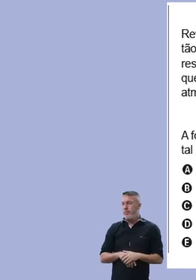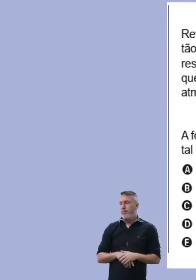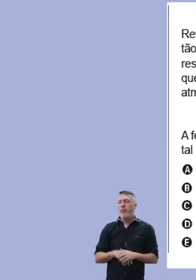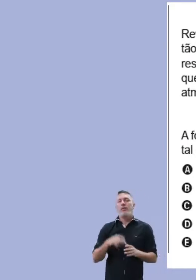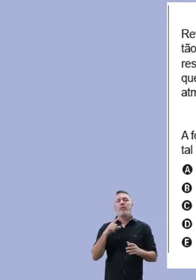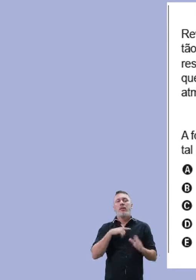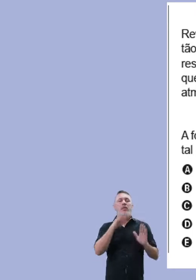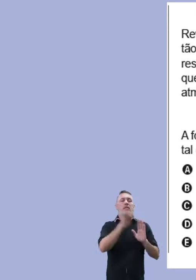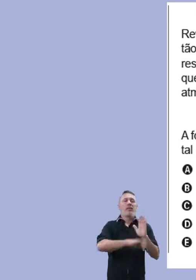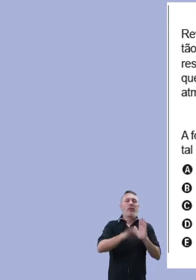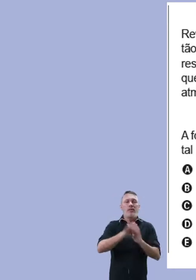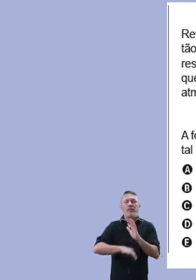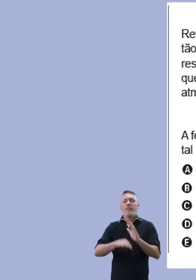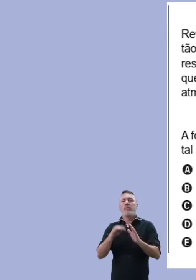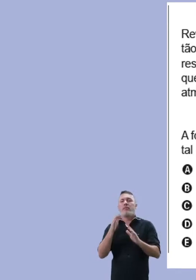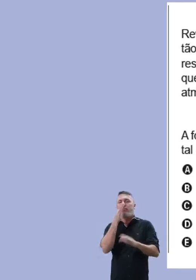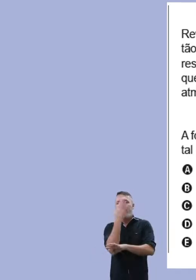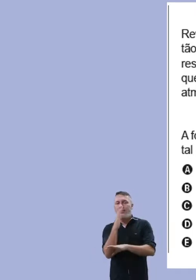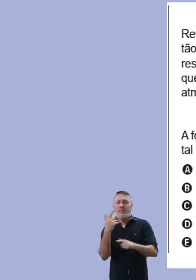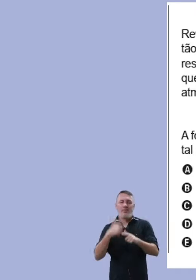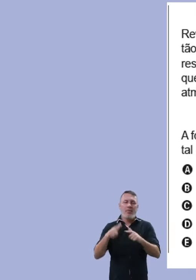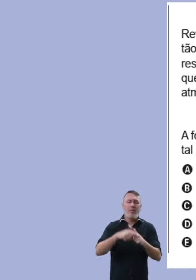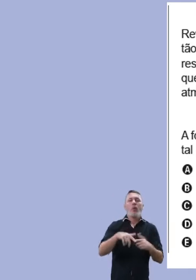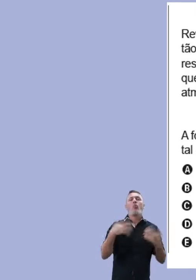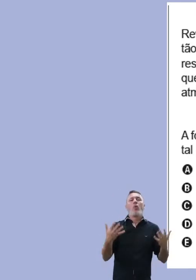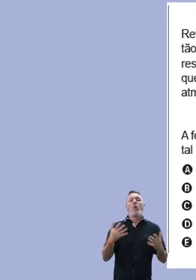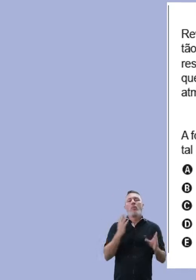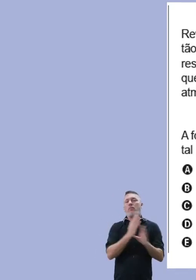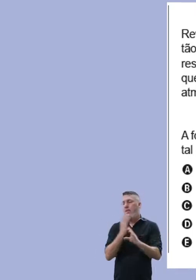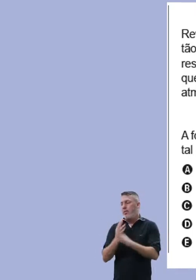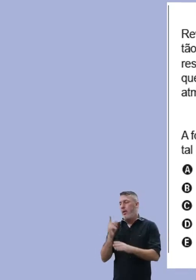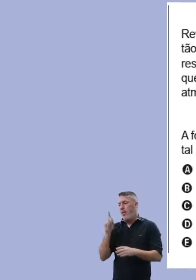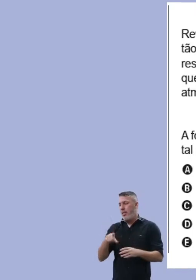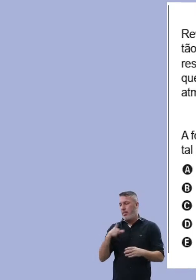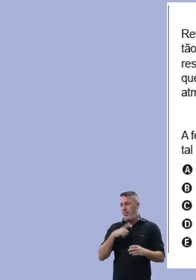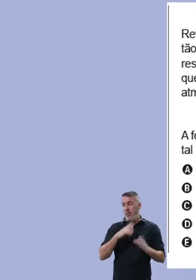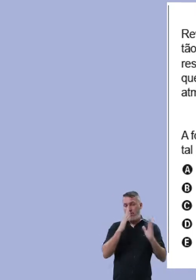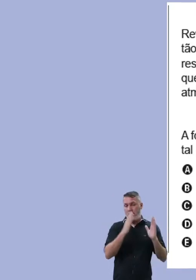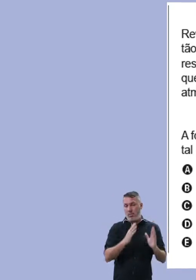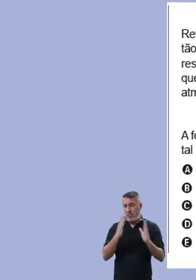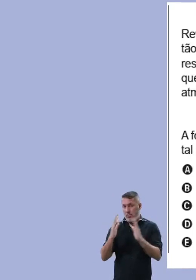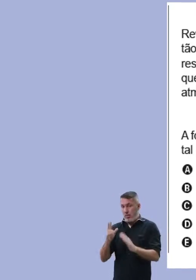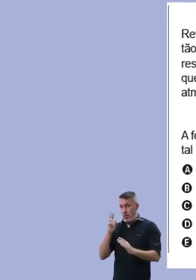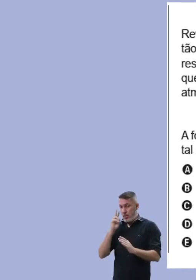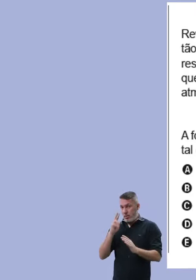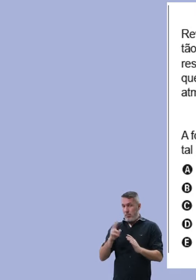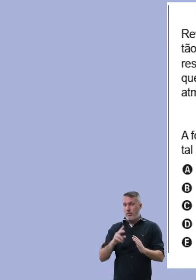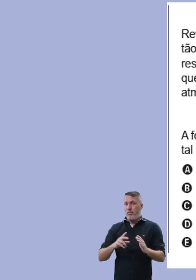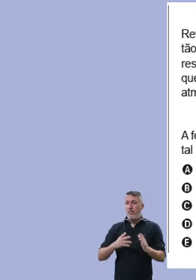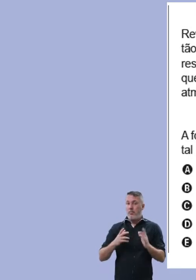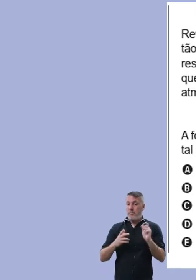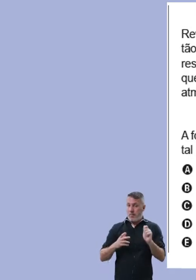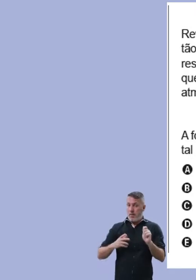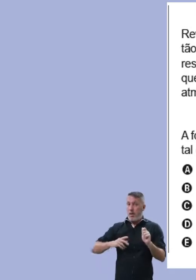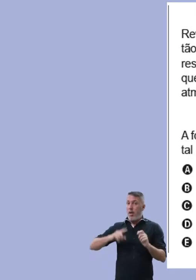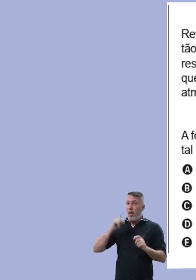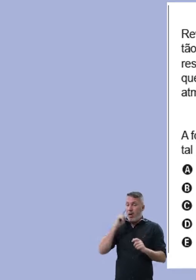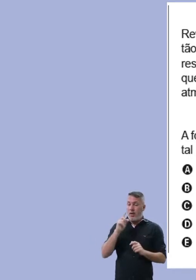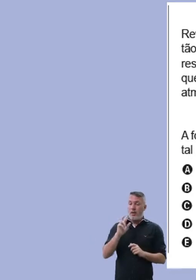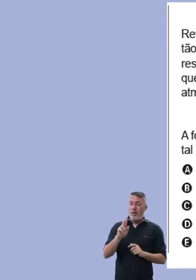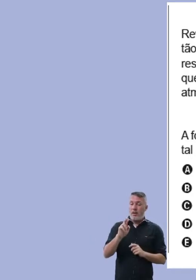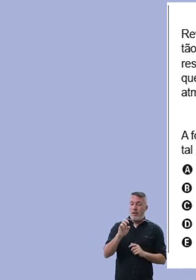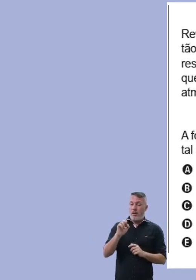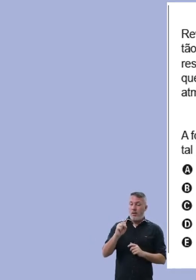ambiental correspondentes são, respectivamente, vamos lá, meu aluno. O texto fala de uma importante fonte de energia